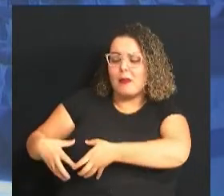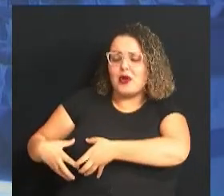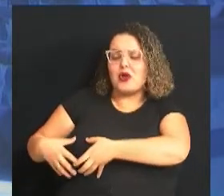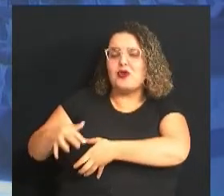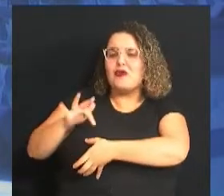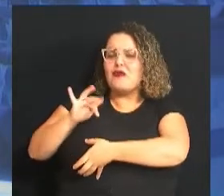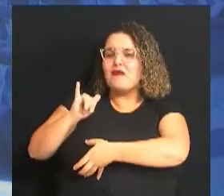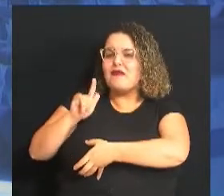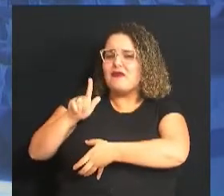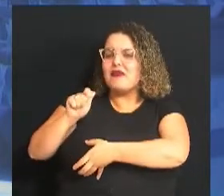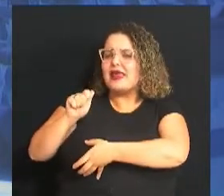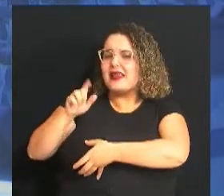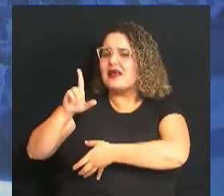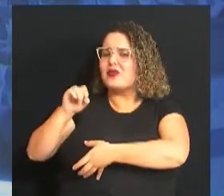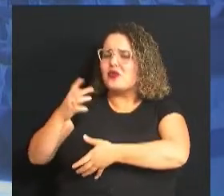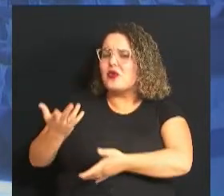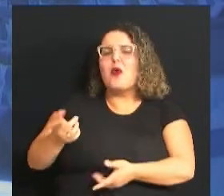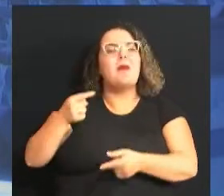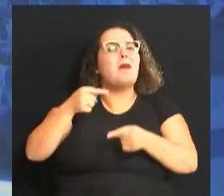que ele